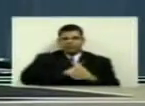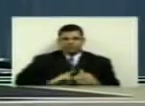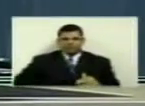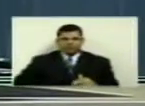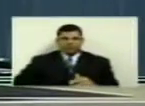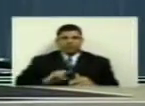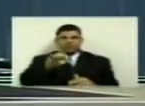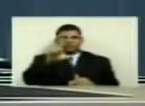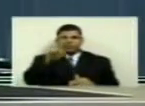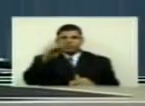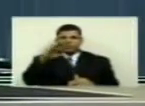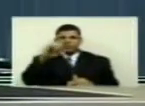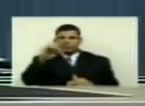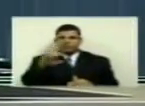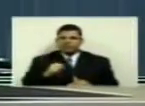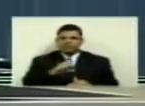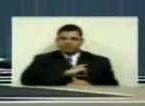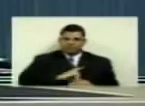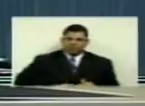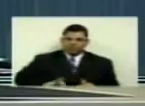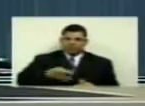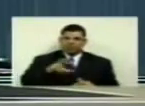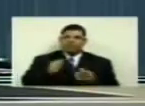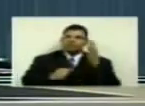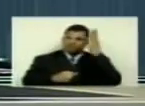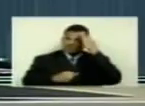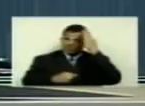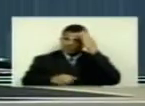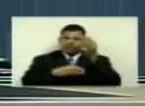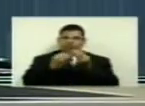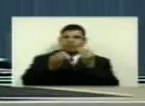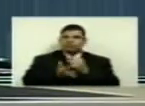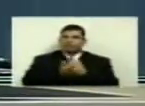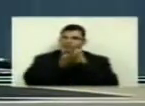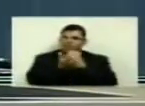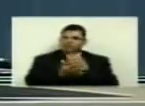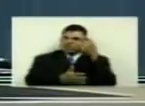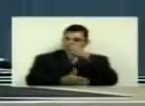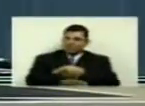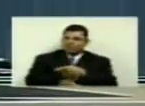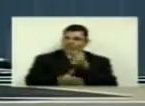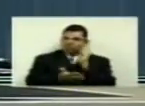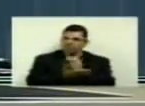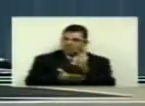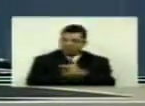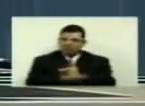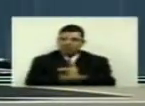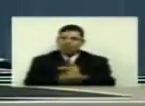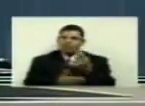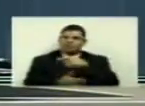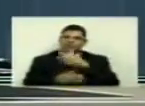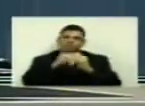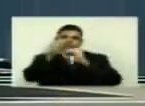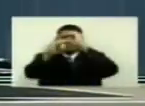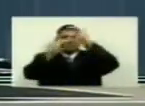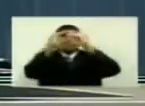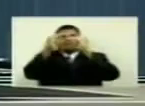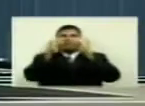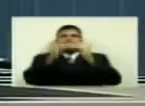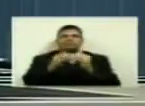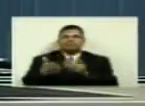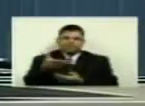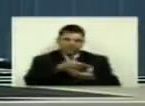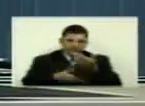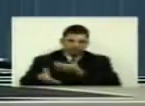deputado Luiz Castro, o deputado Zé Ricardo, sei que conto com o apoio deles nesse avanço